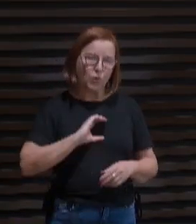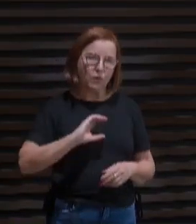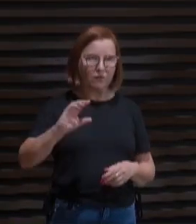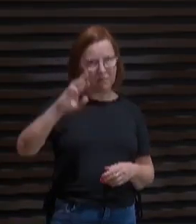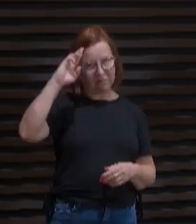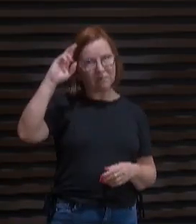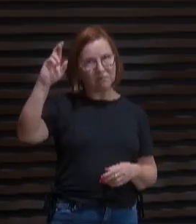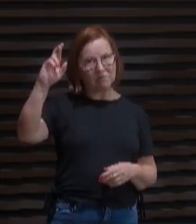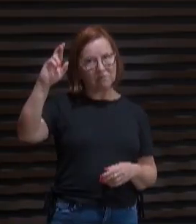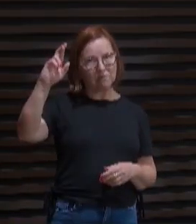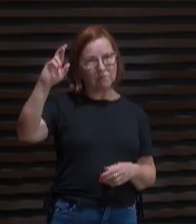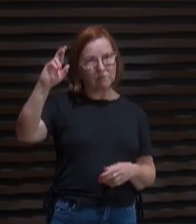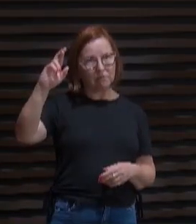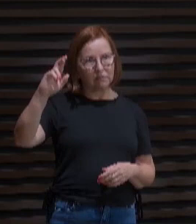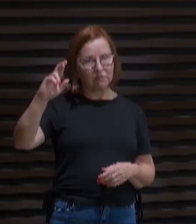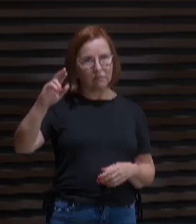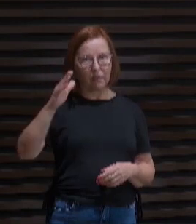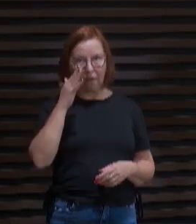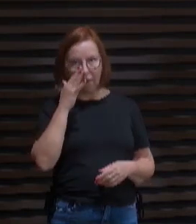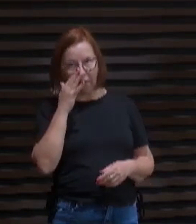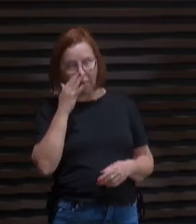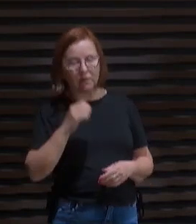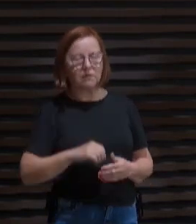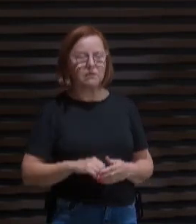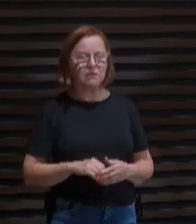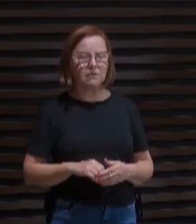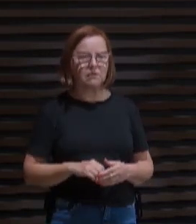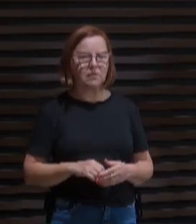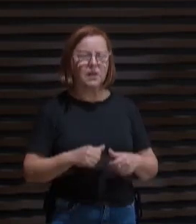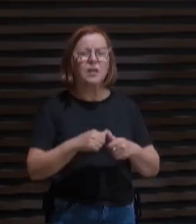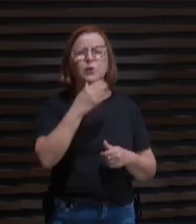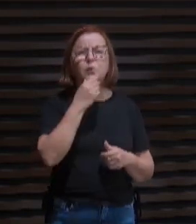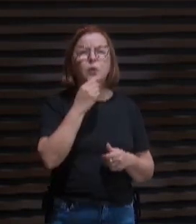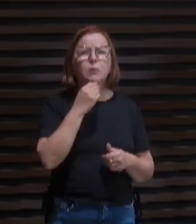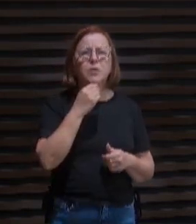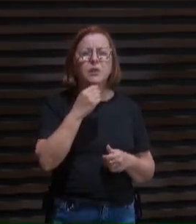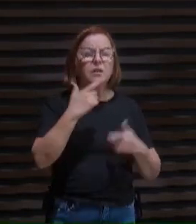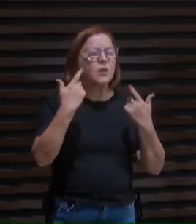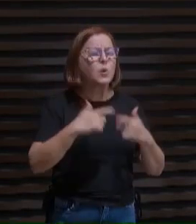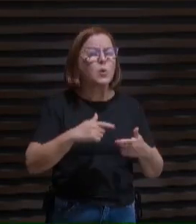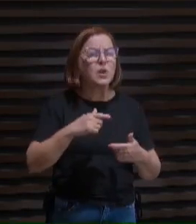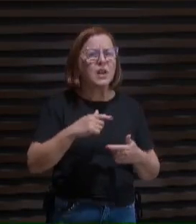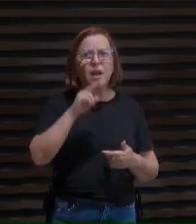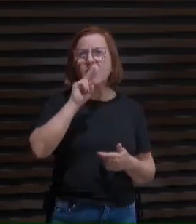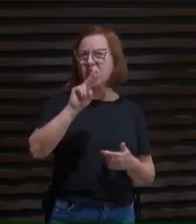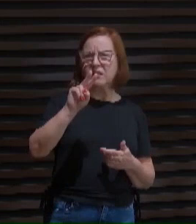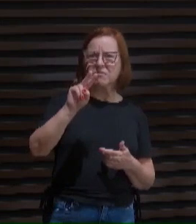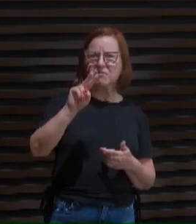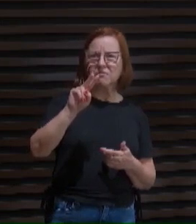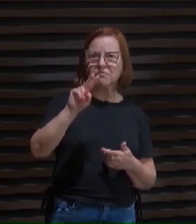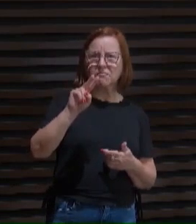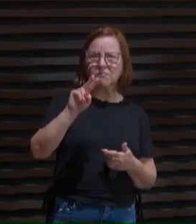Olha a confiança desse homem. Para onde que esse homem estava olhando? Para onde que nós estamos? Qual